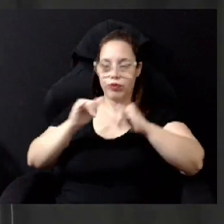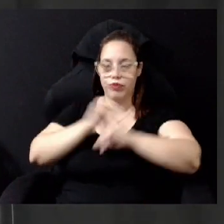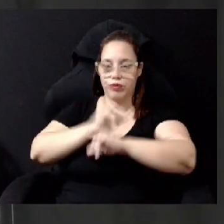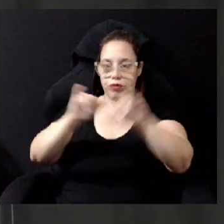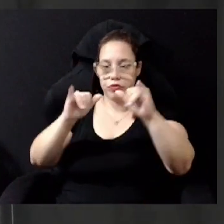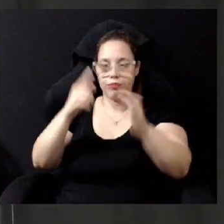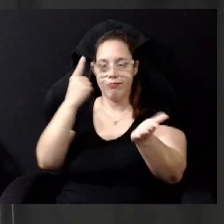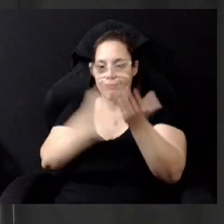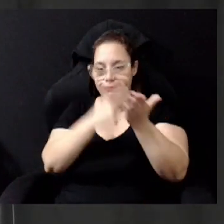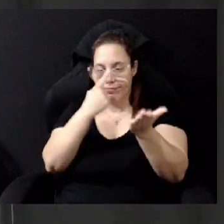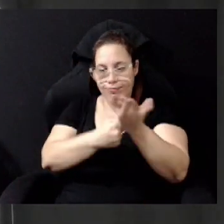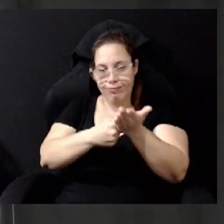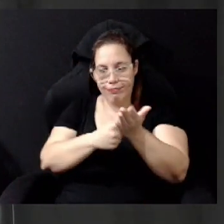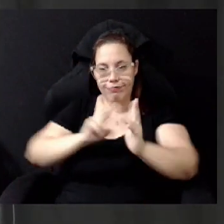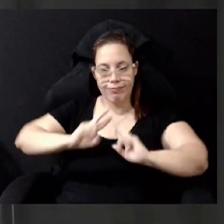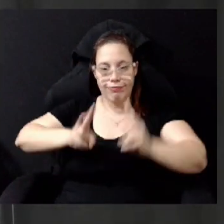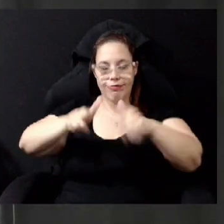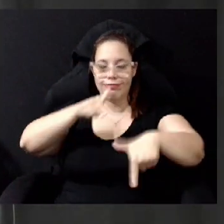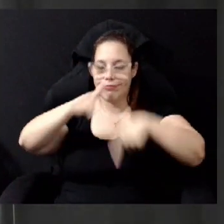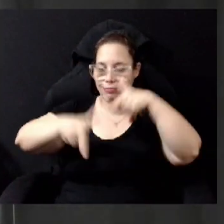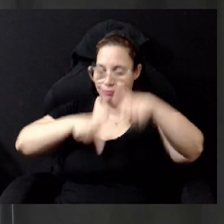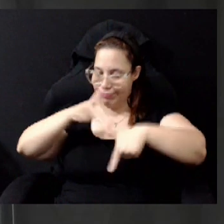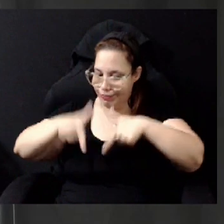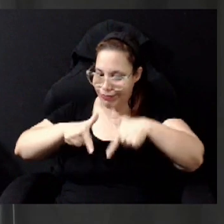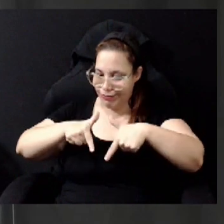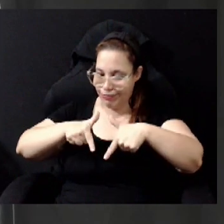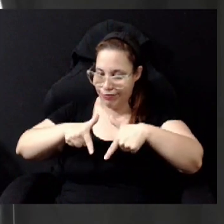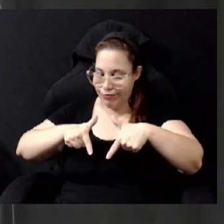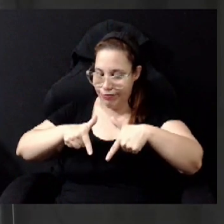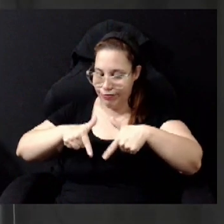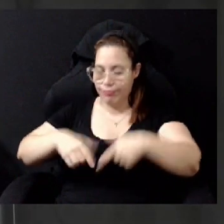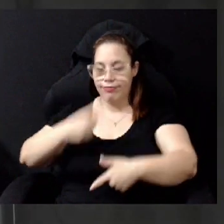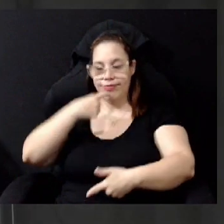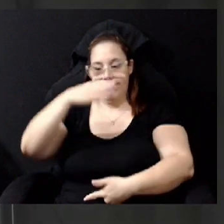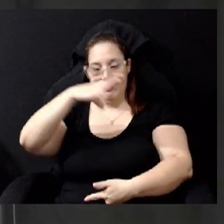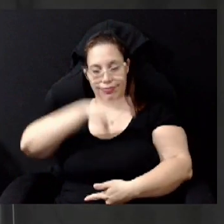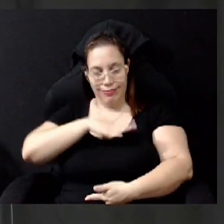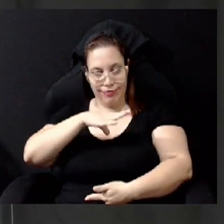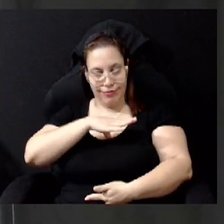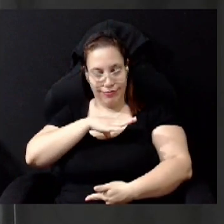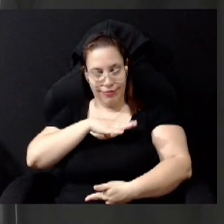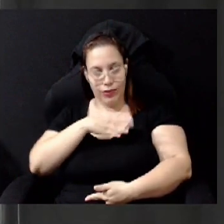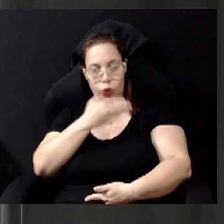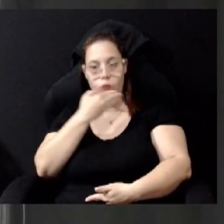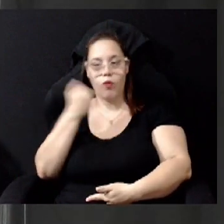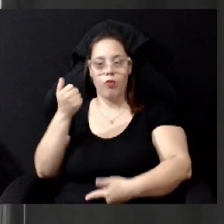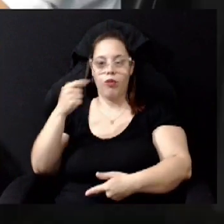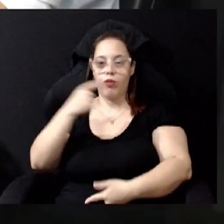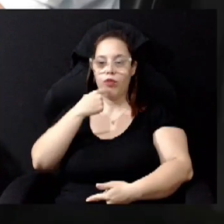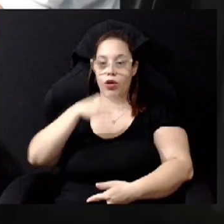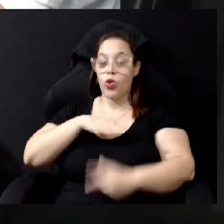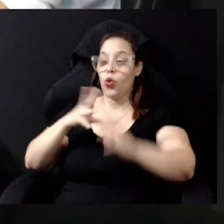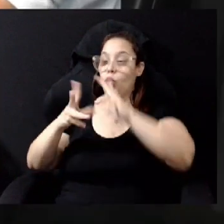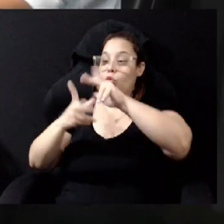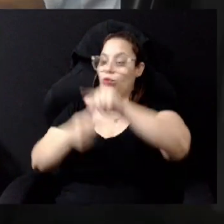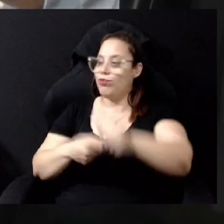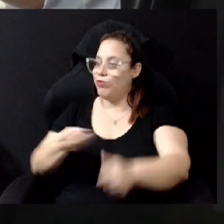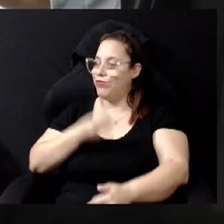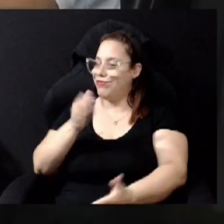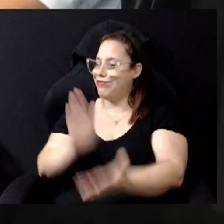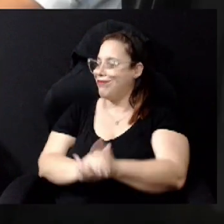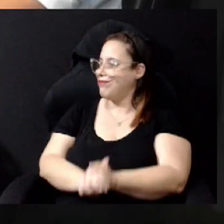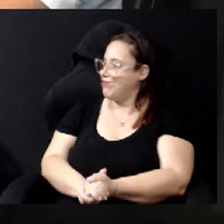é continuar trabalhando para que a cidade de Campinas seja a melhor cidade do mundo para se viver. Tá Nós certo, acreditamos então.